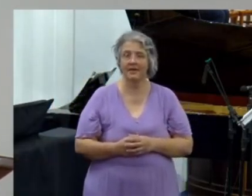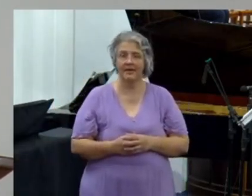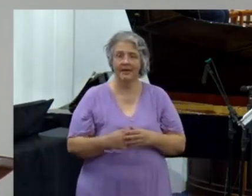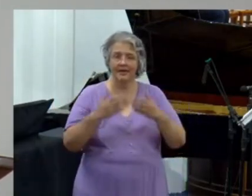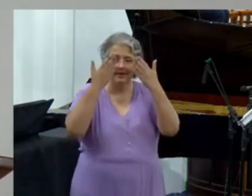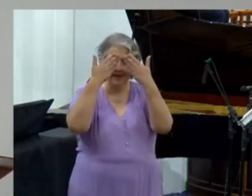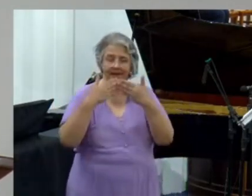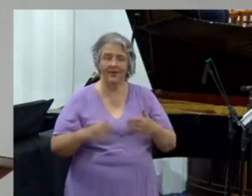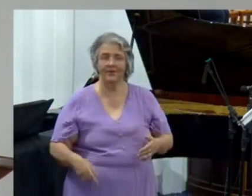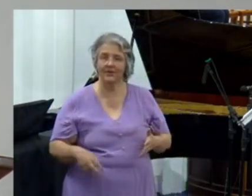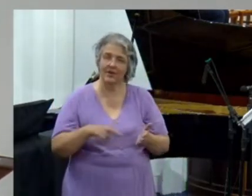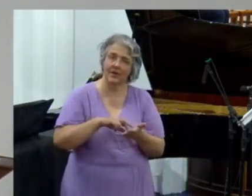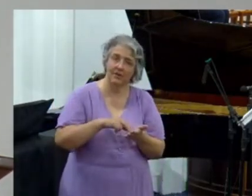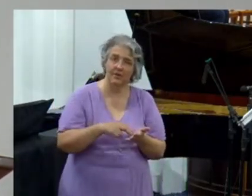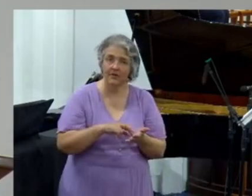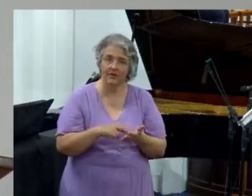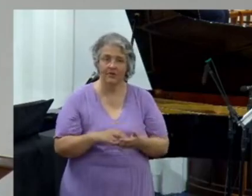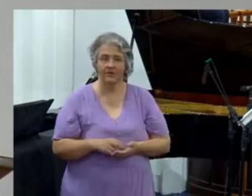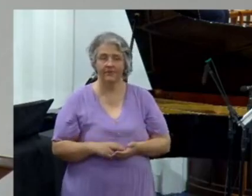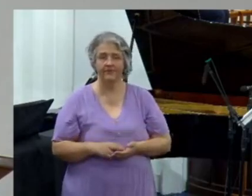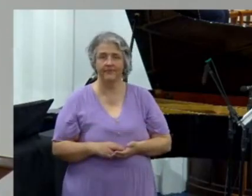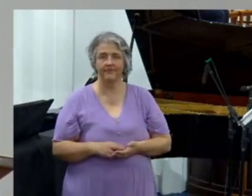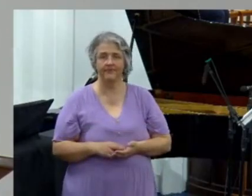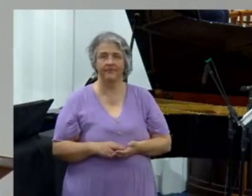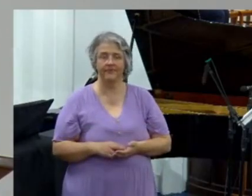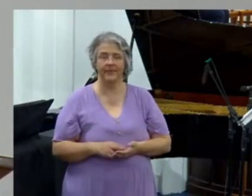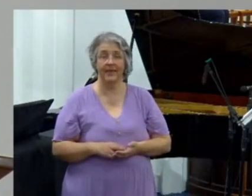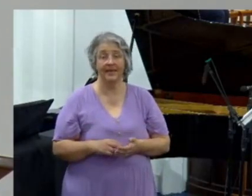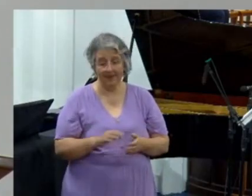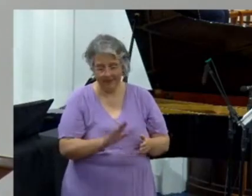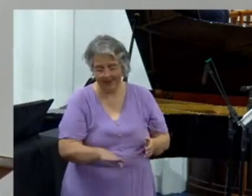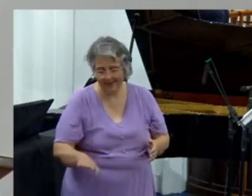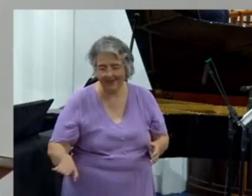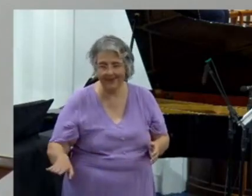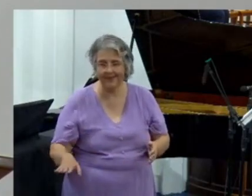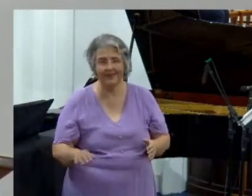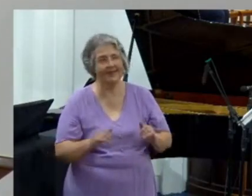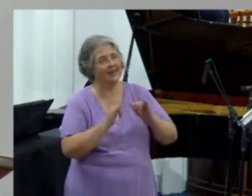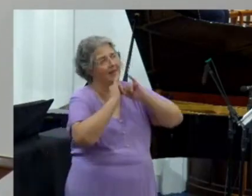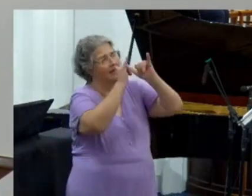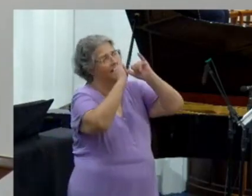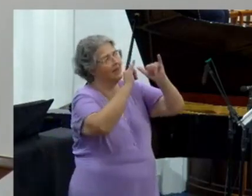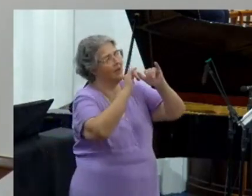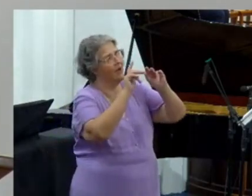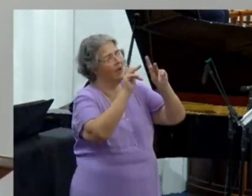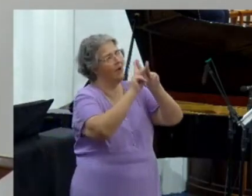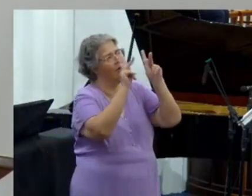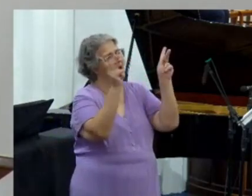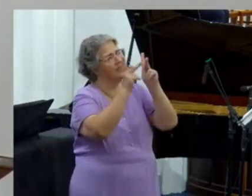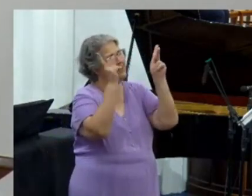15, que elas estão no templo gritando: Hosana ao filho de Davi.